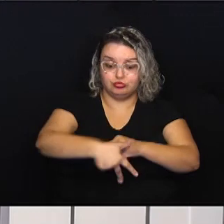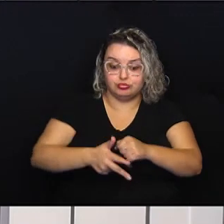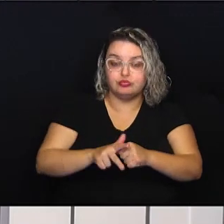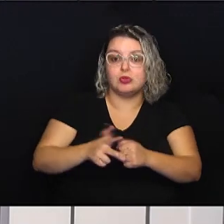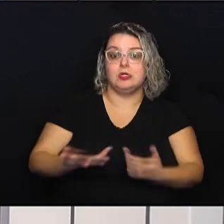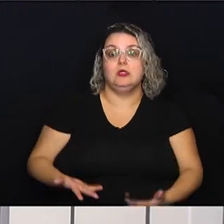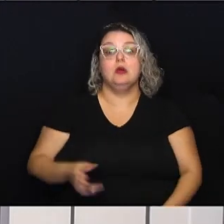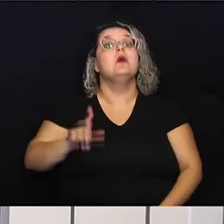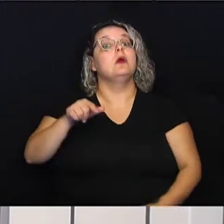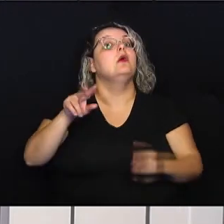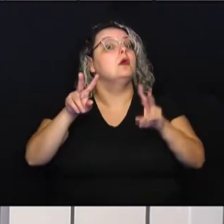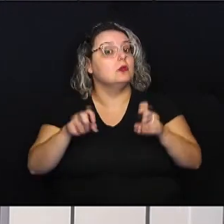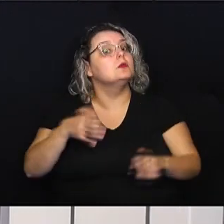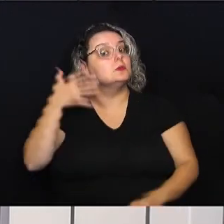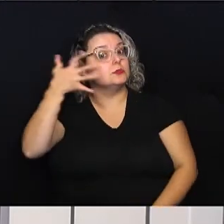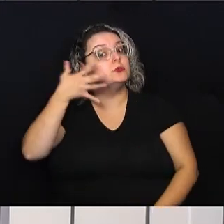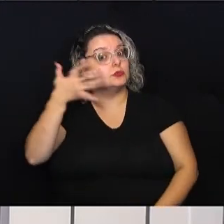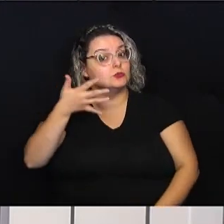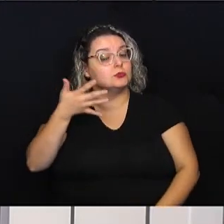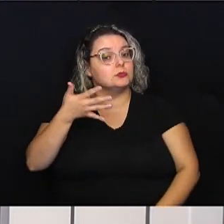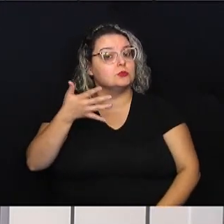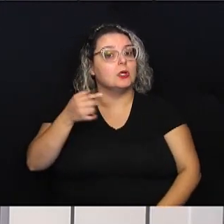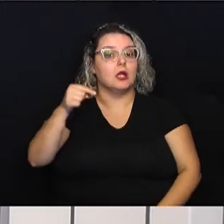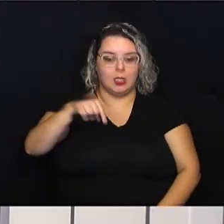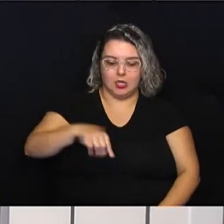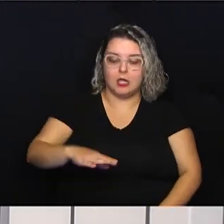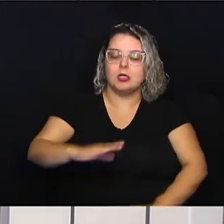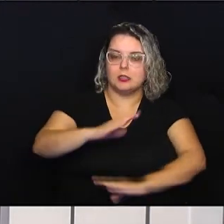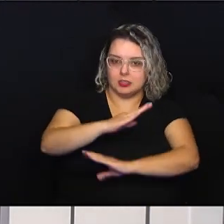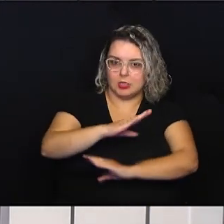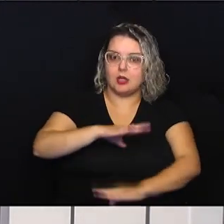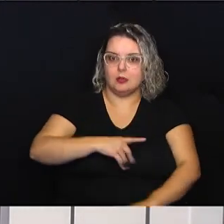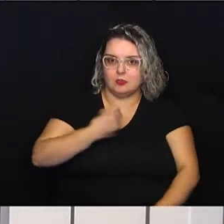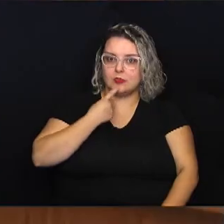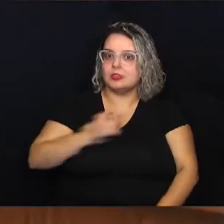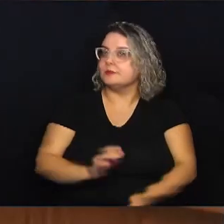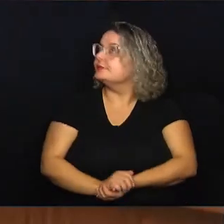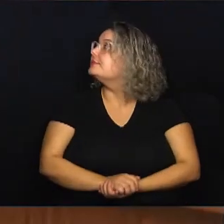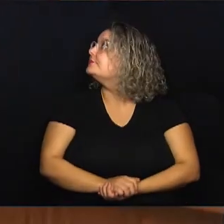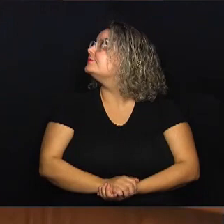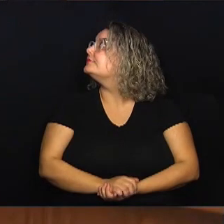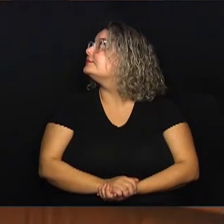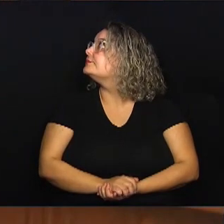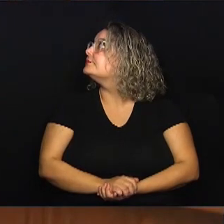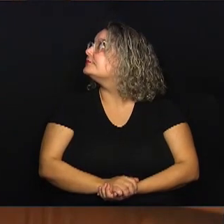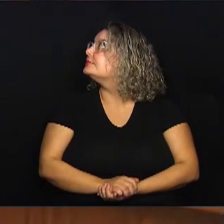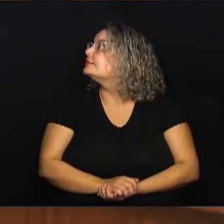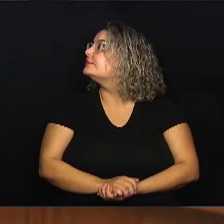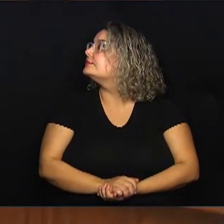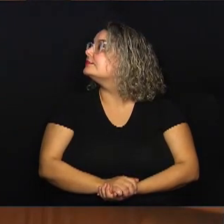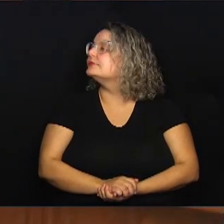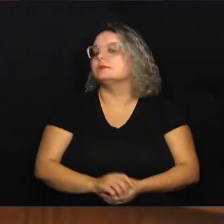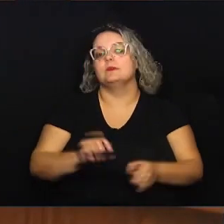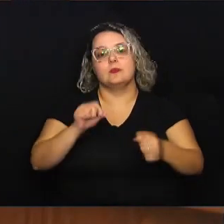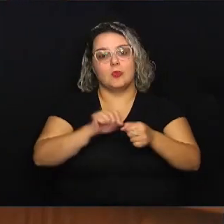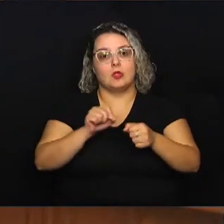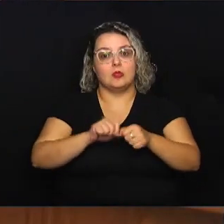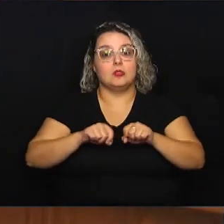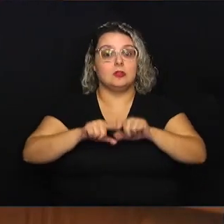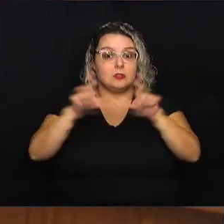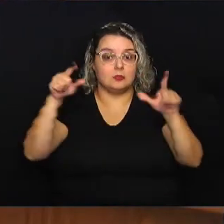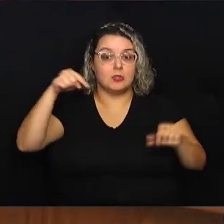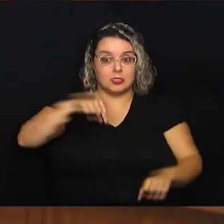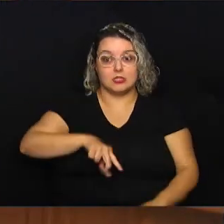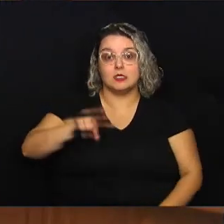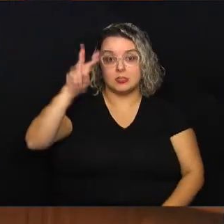são temas de palestra ministrada aqui na Câmara Municipal de Campinas. Foi realizada na manhã desta